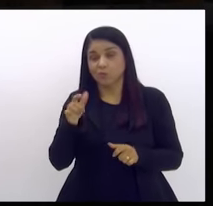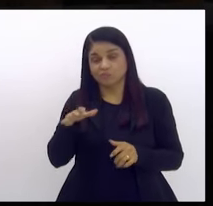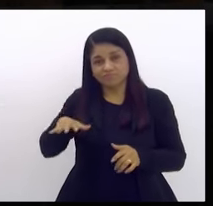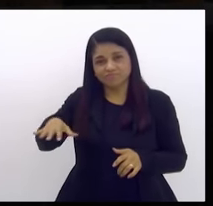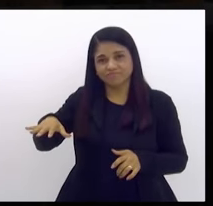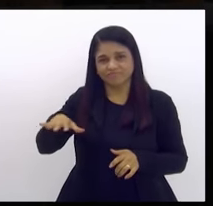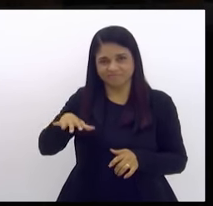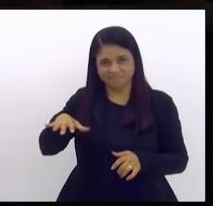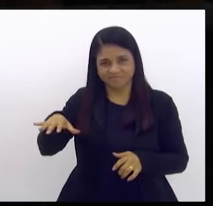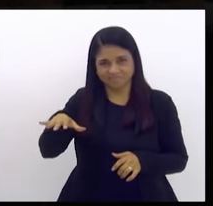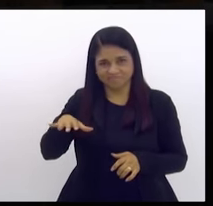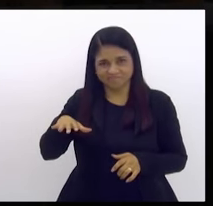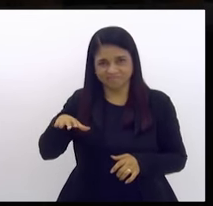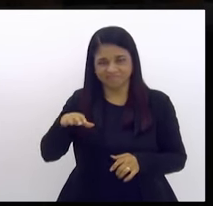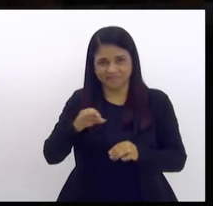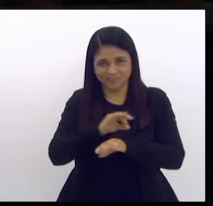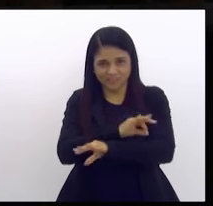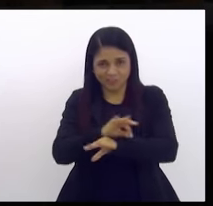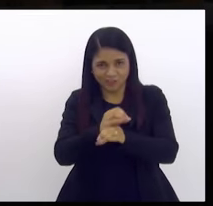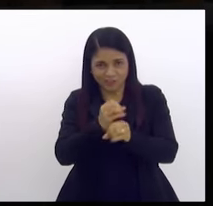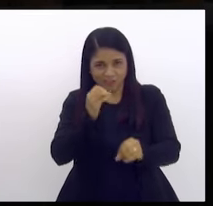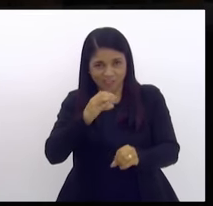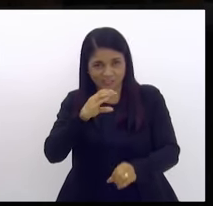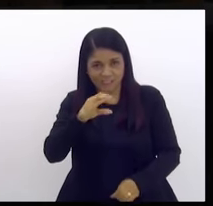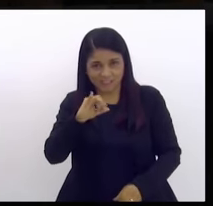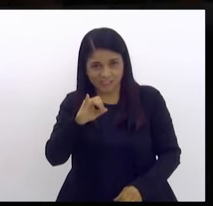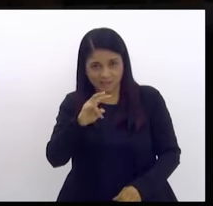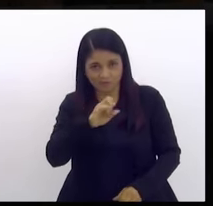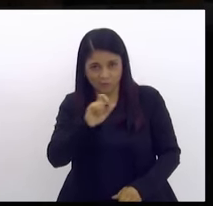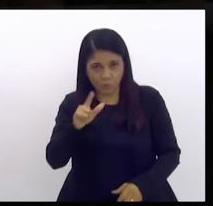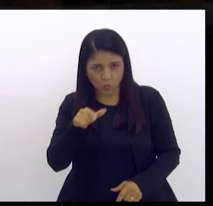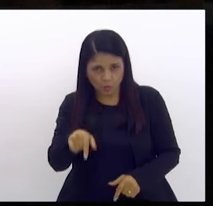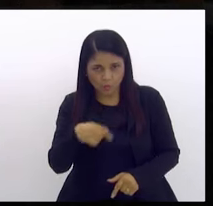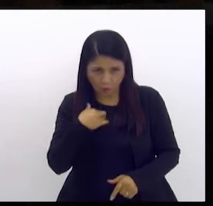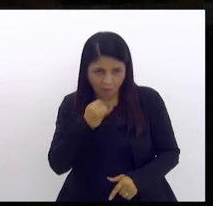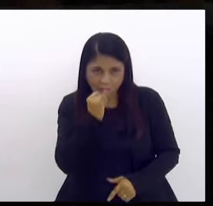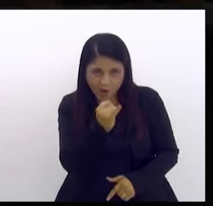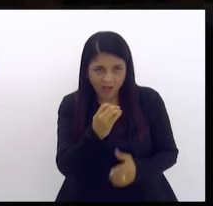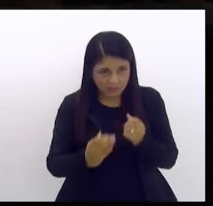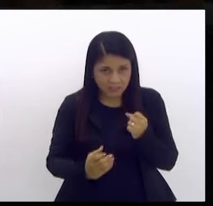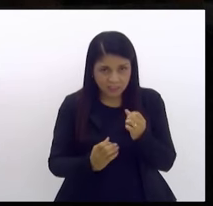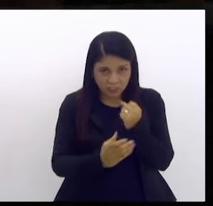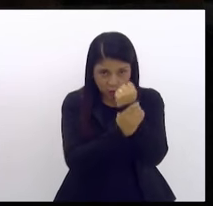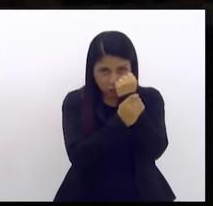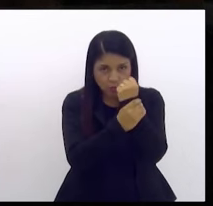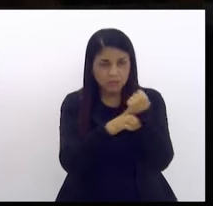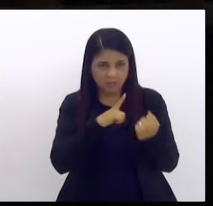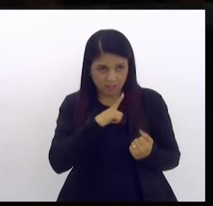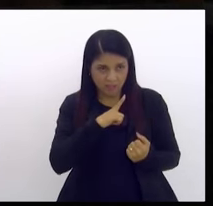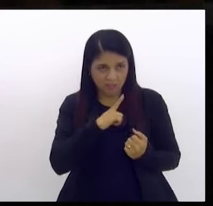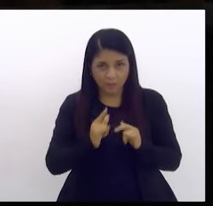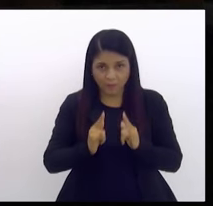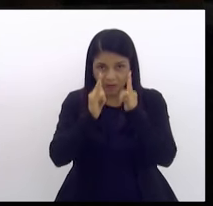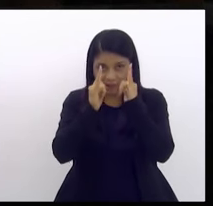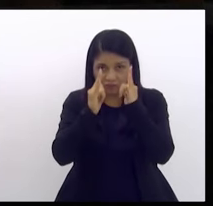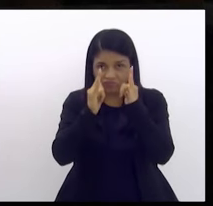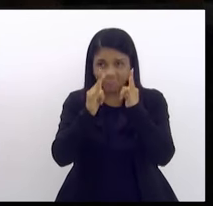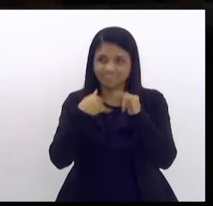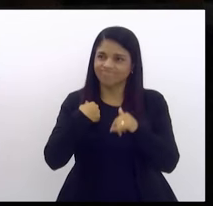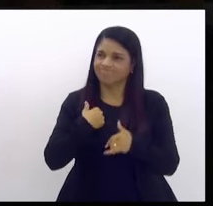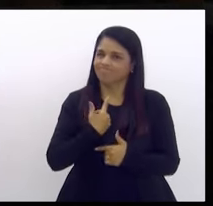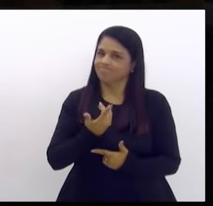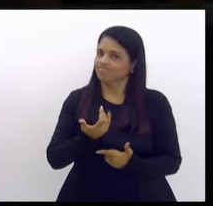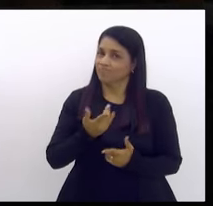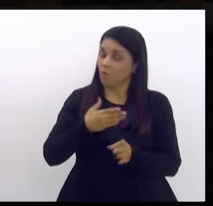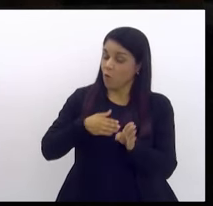civil, eu posso dizer que esse prédio está seguro? Eu vou recomendar que as